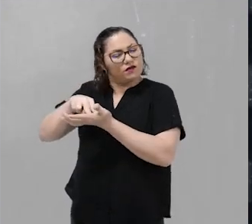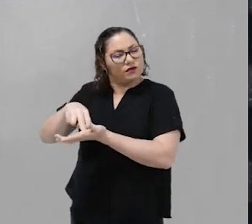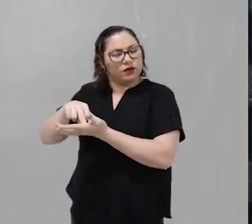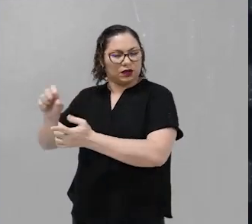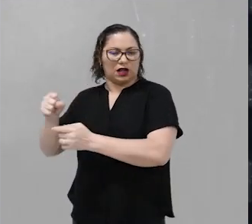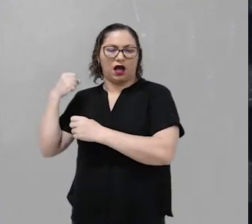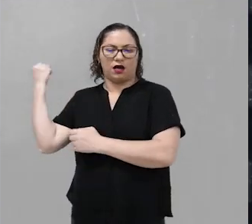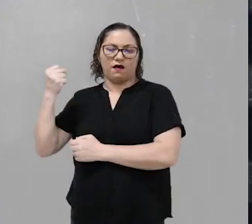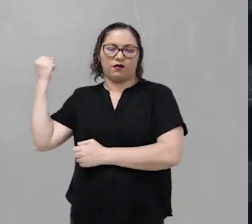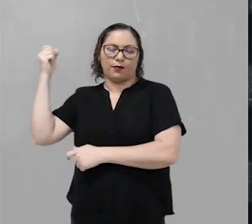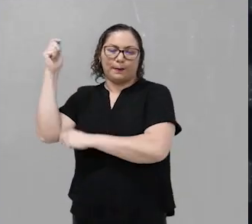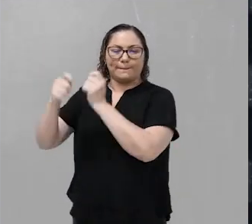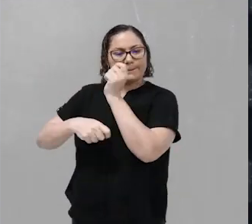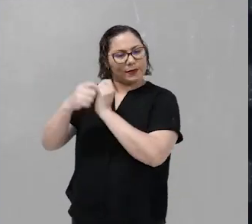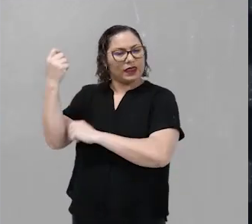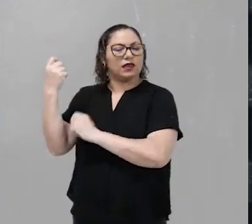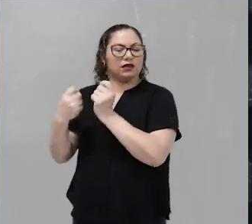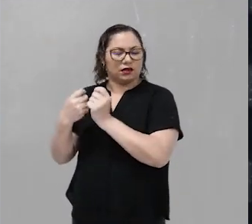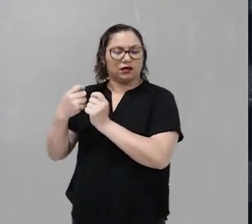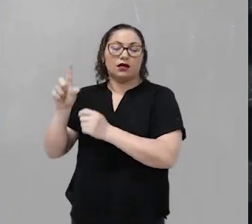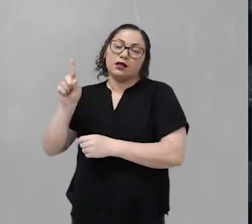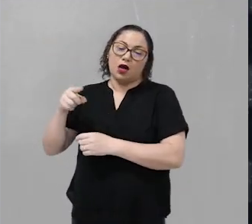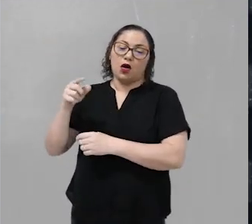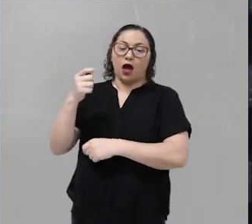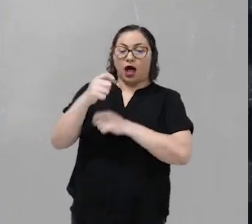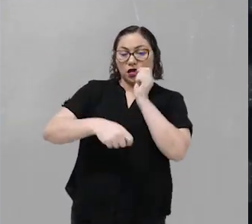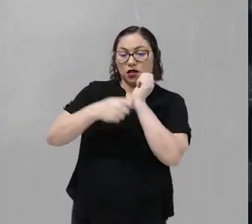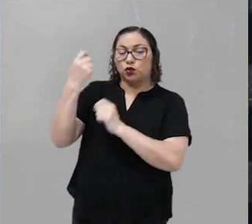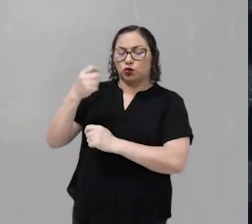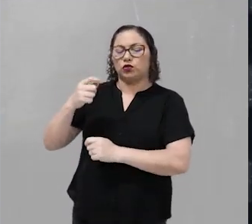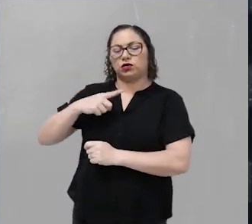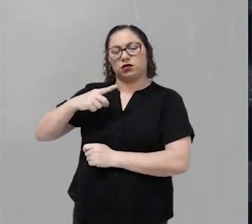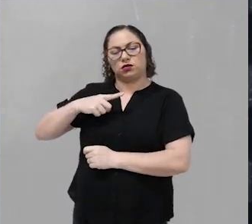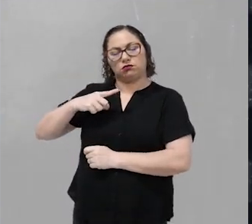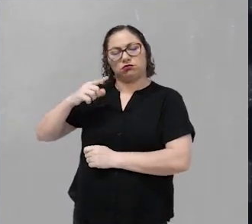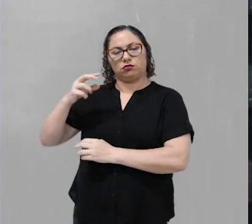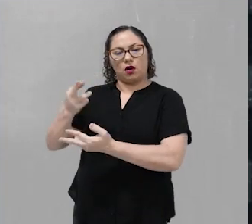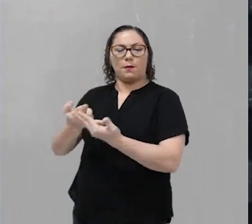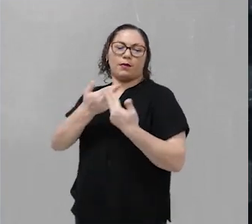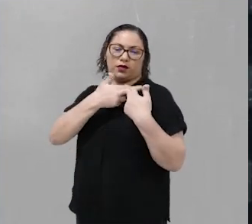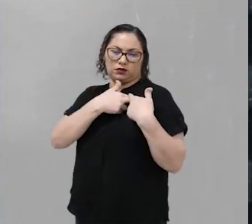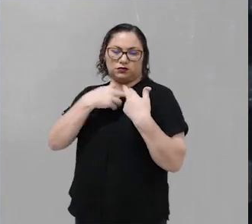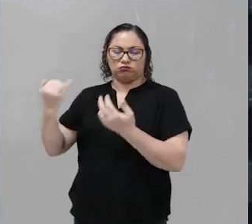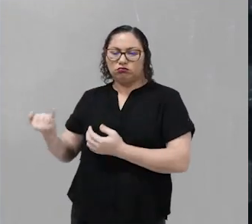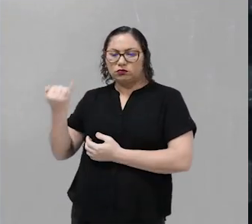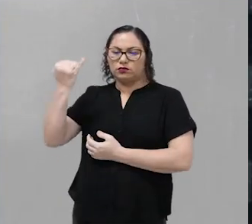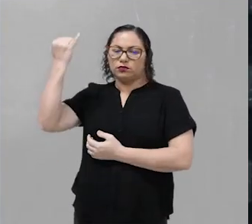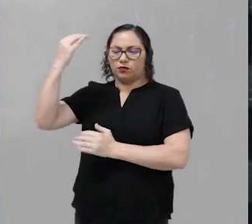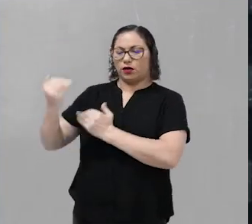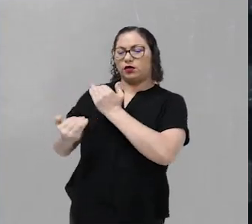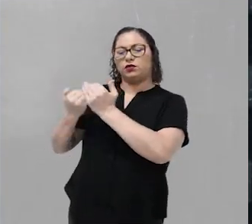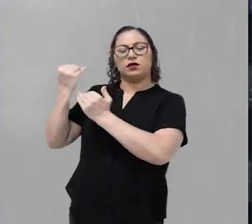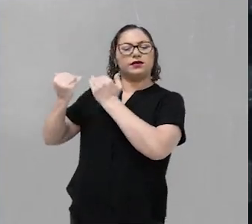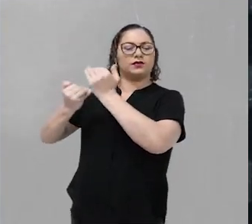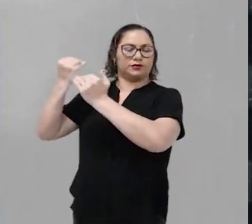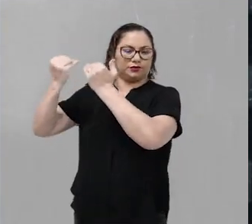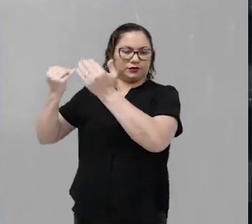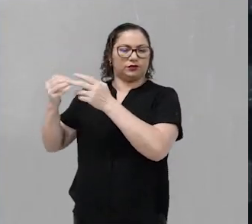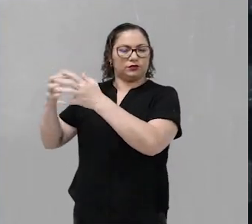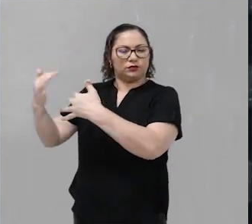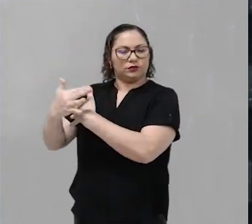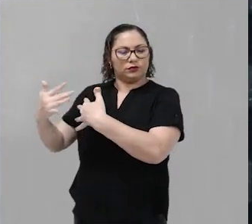Então a indústria tem um papel decisivo e fundamental para esse crescimento das cidades e